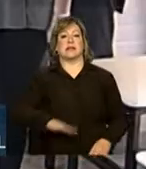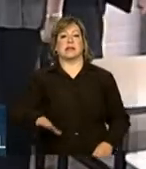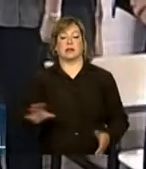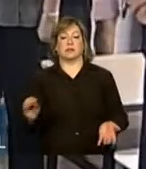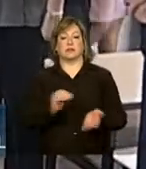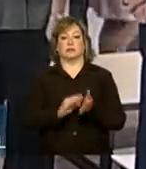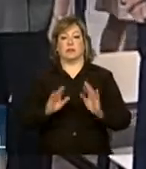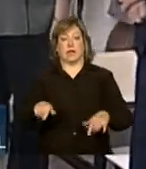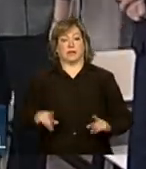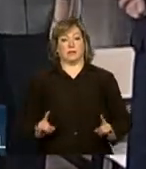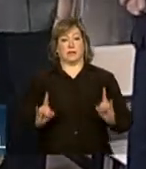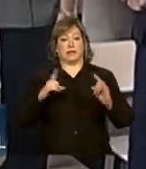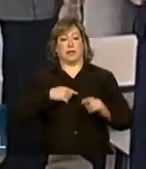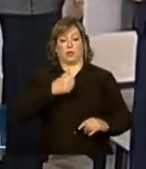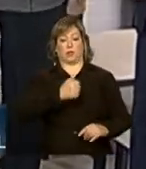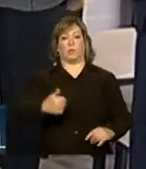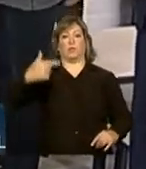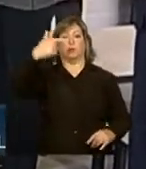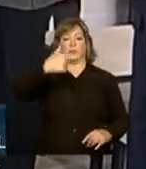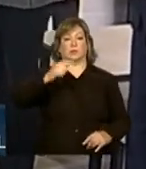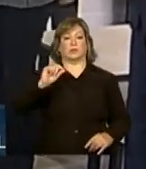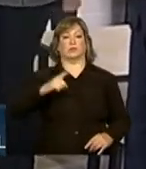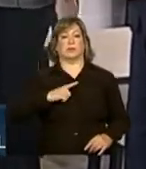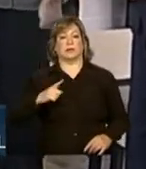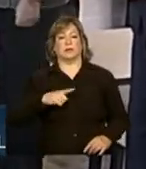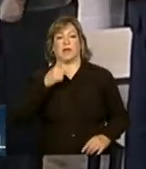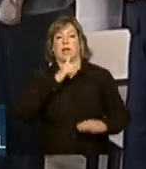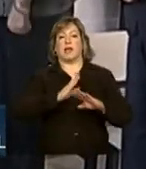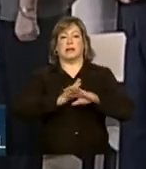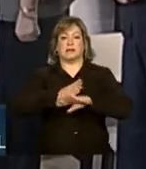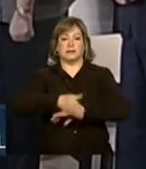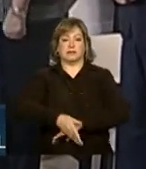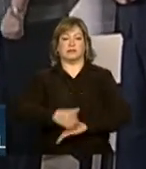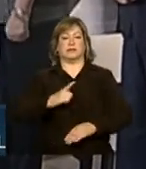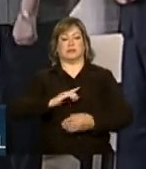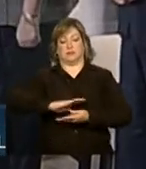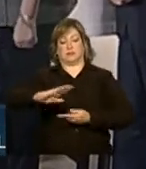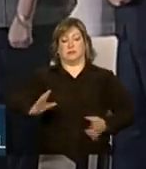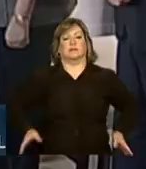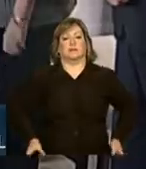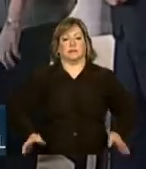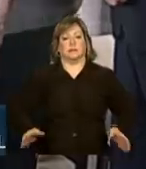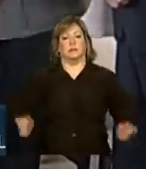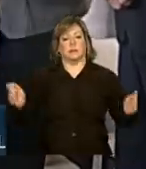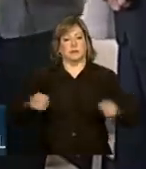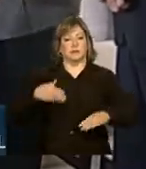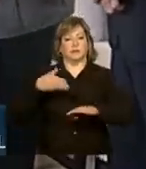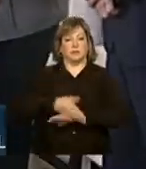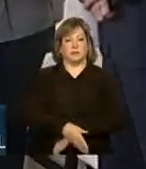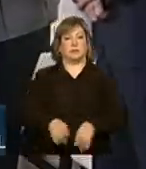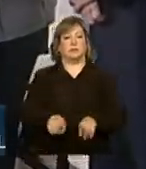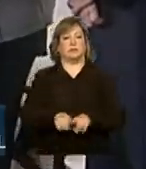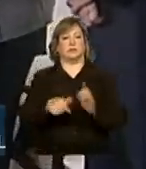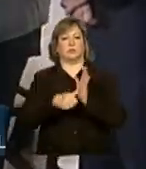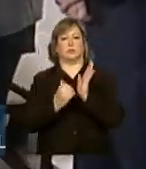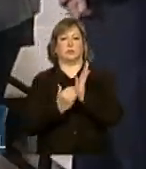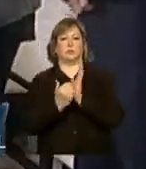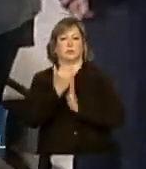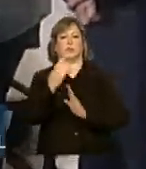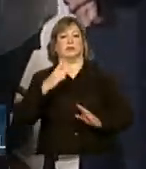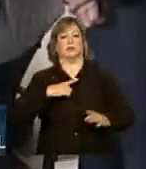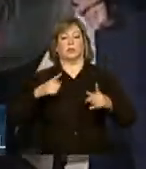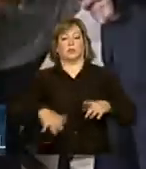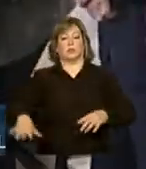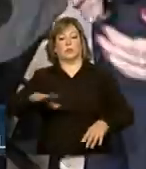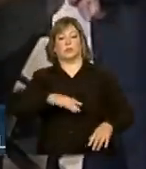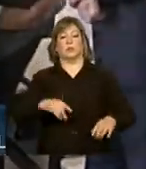O prédio tem 2 andares, com acessibilidade garantida por rampas e elevadores. Dispõe de espaços multiuso,